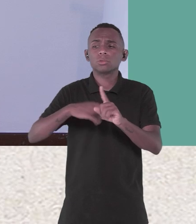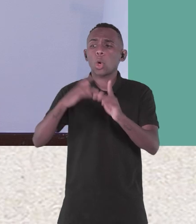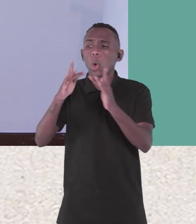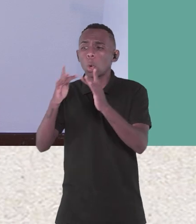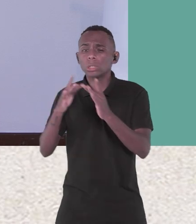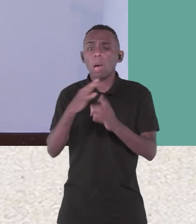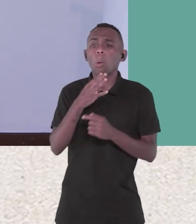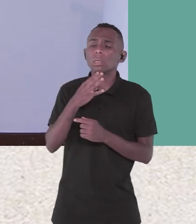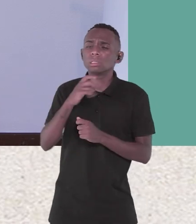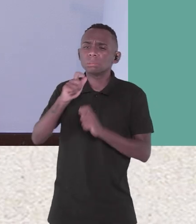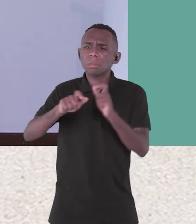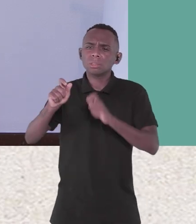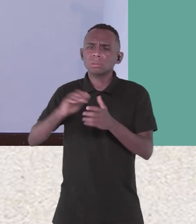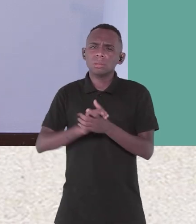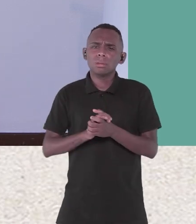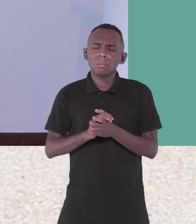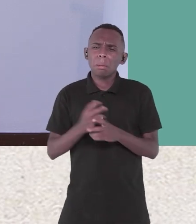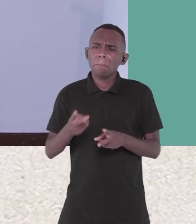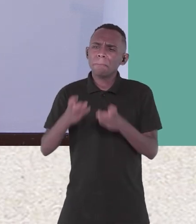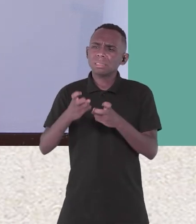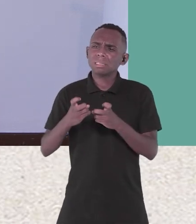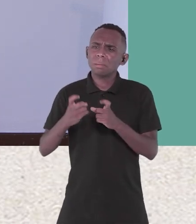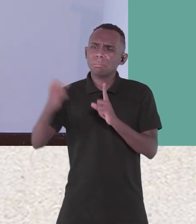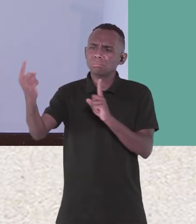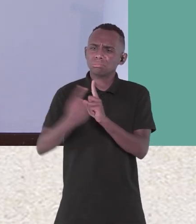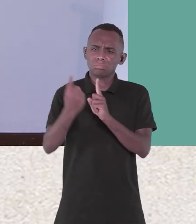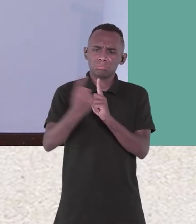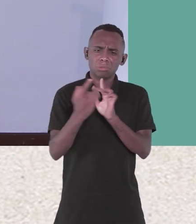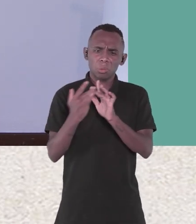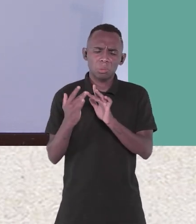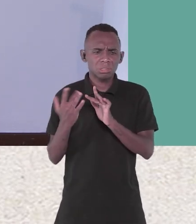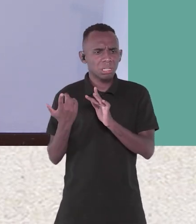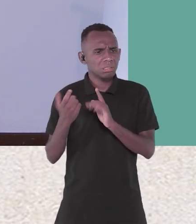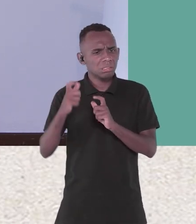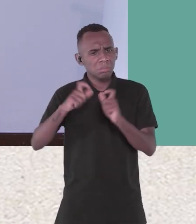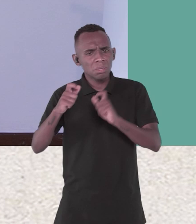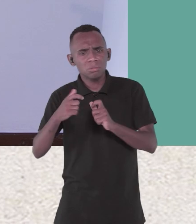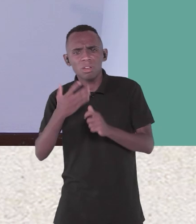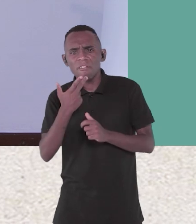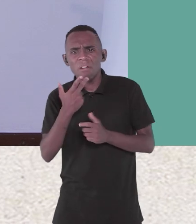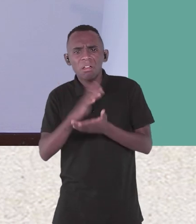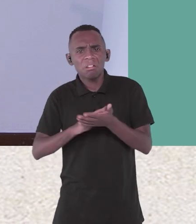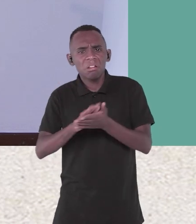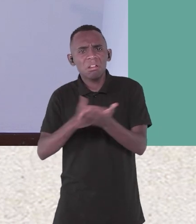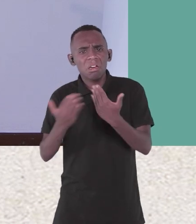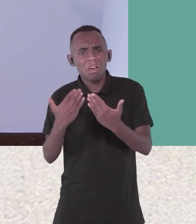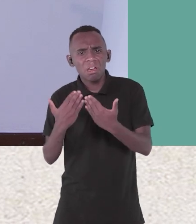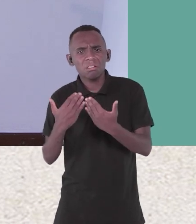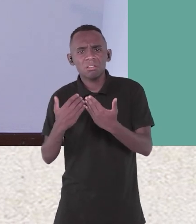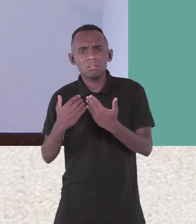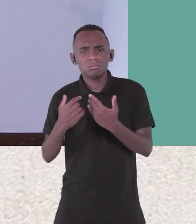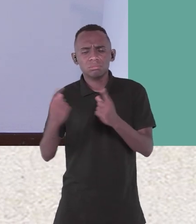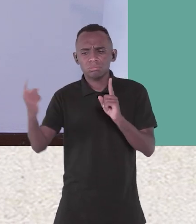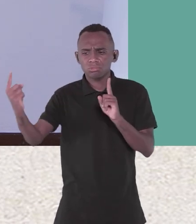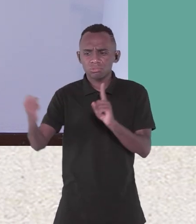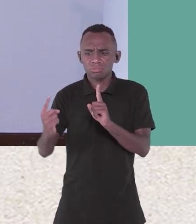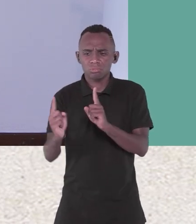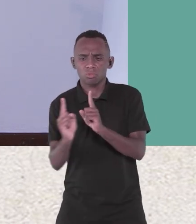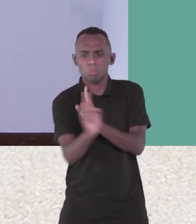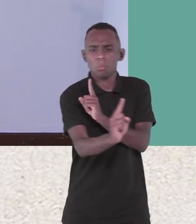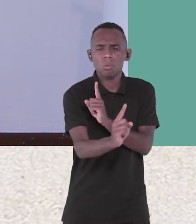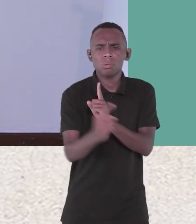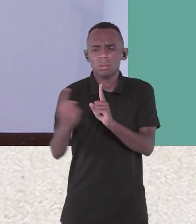mundo, etc. E ele percebe que ninguém fala com ele, Afonso. Né? Que as pessoas mudam de calçada, né, dentro da